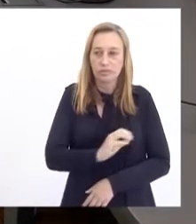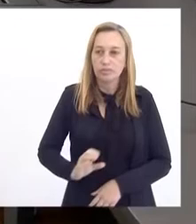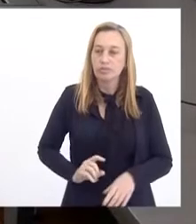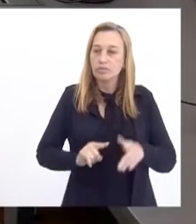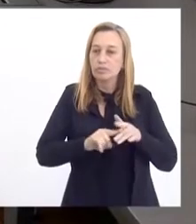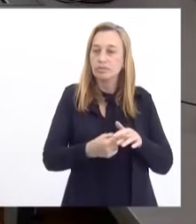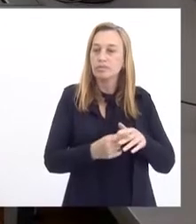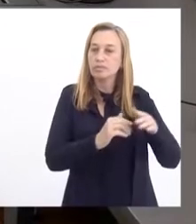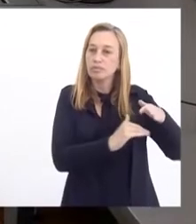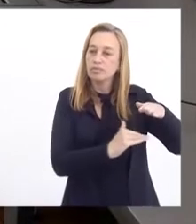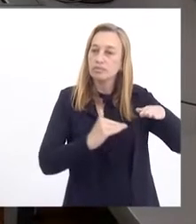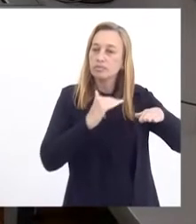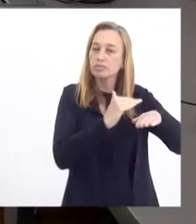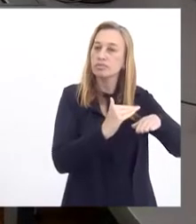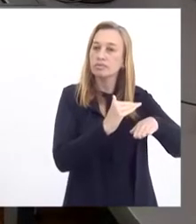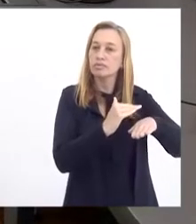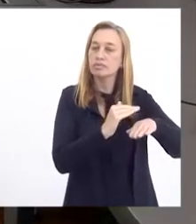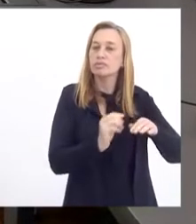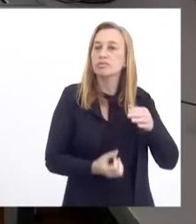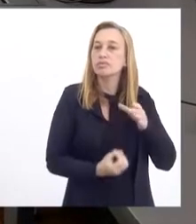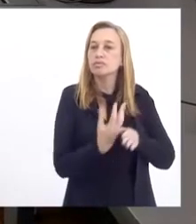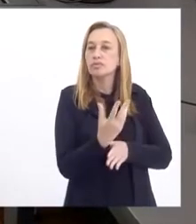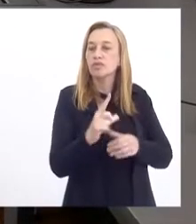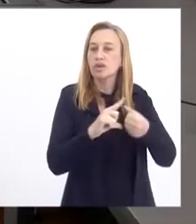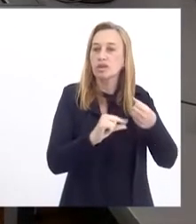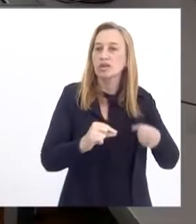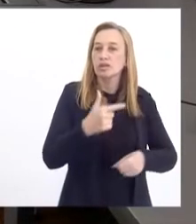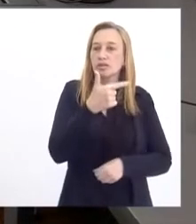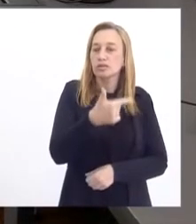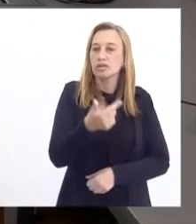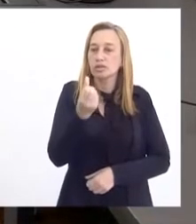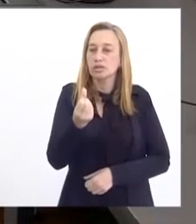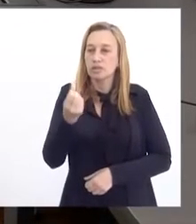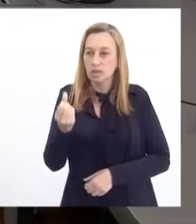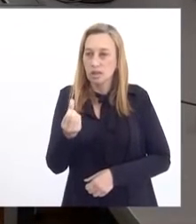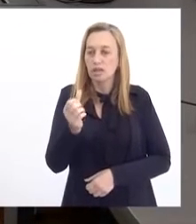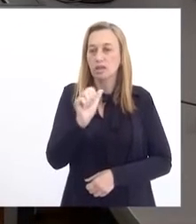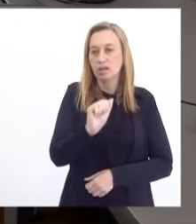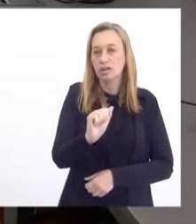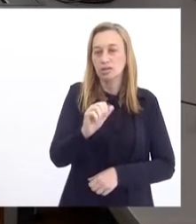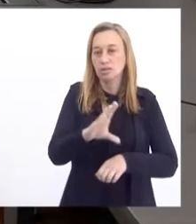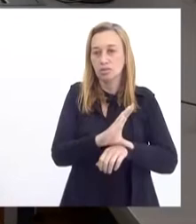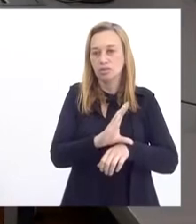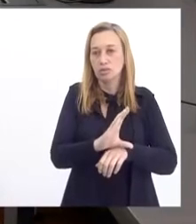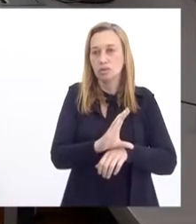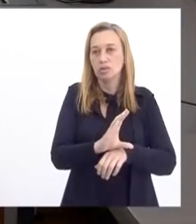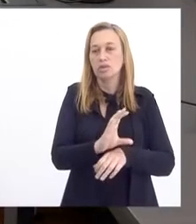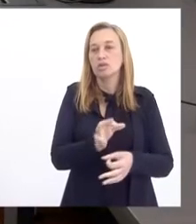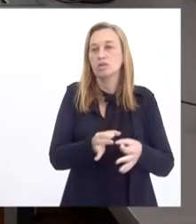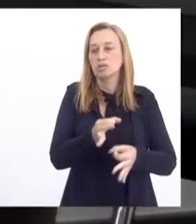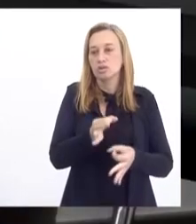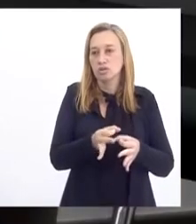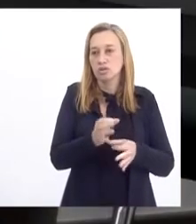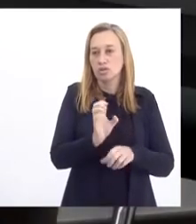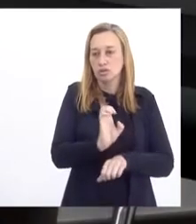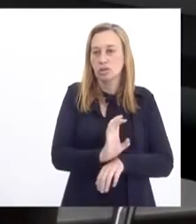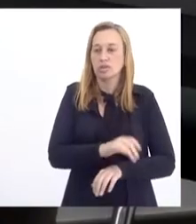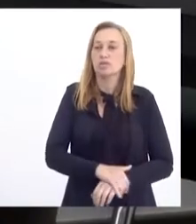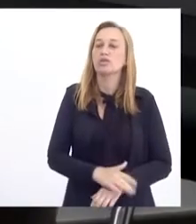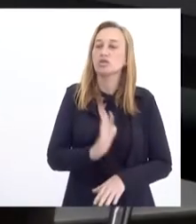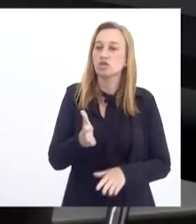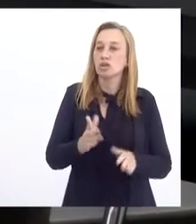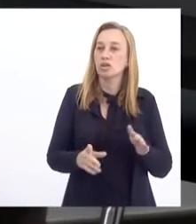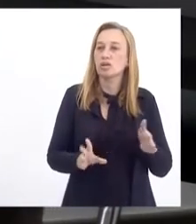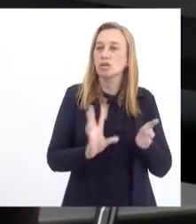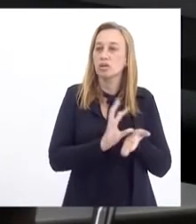Soberano, né, que foi criado pelo artigo 226A da Constituição do Estado. Né? O projeto já foi à